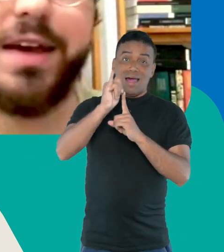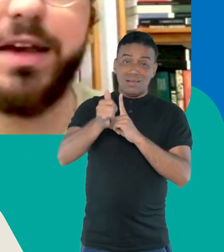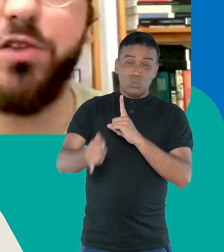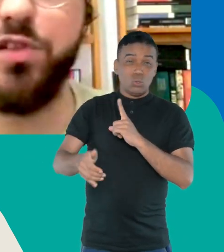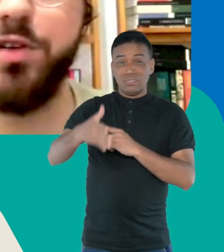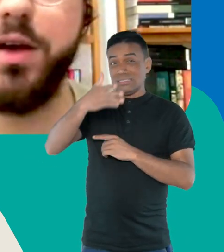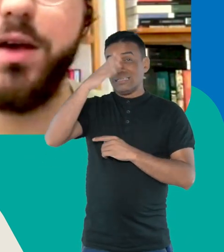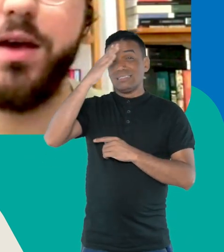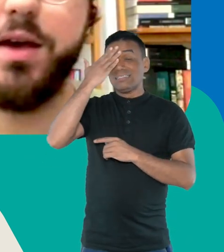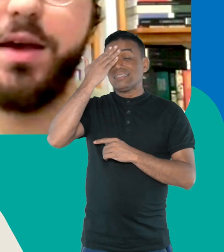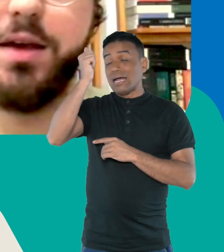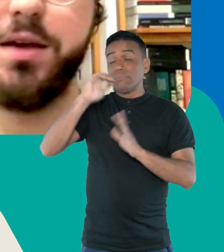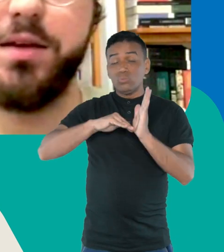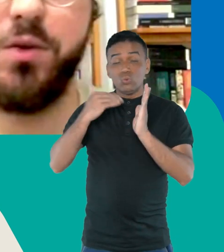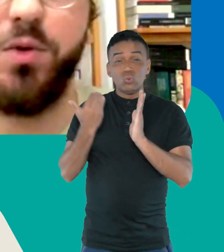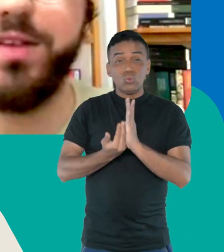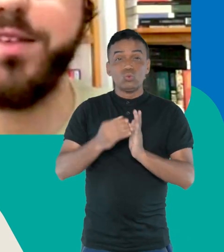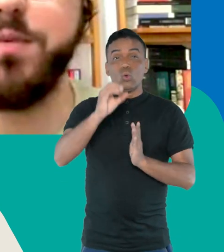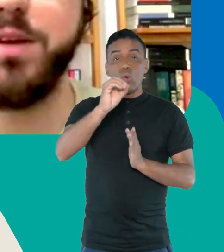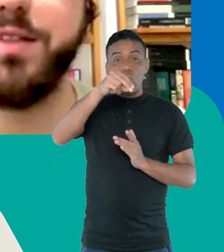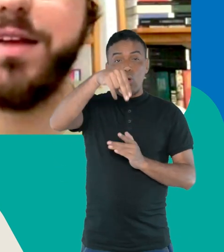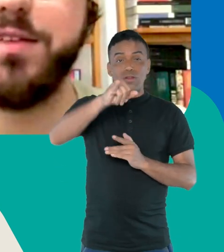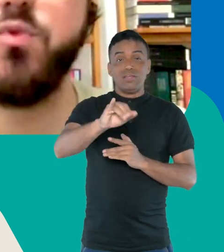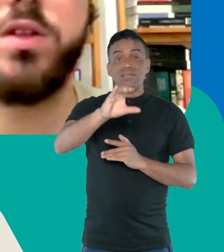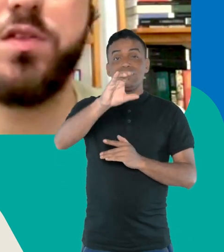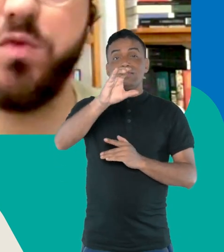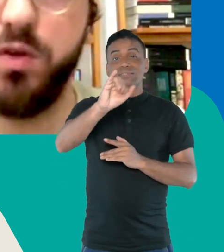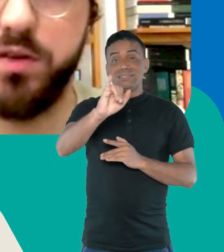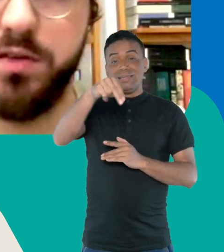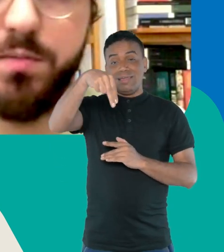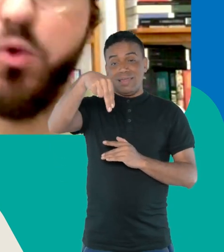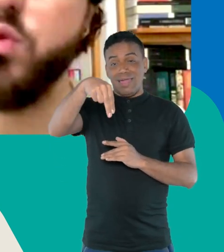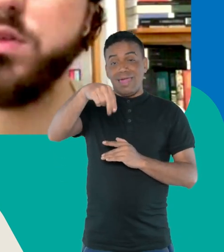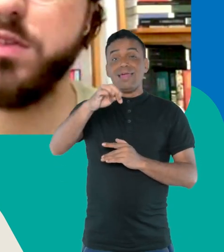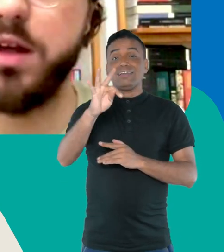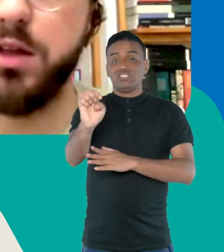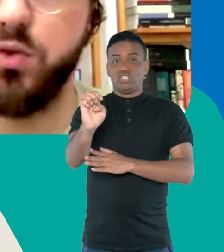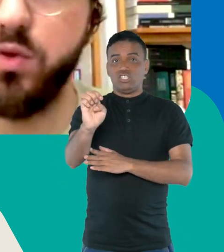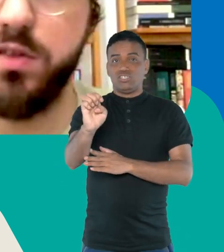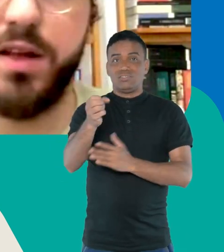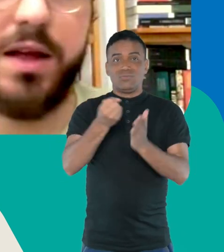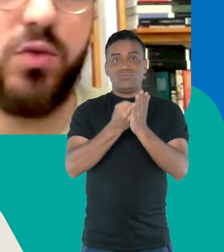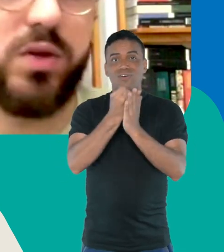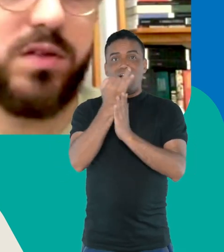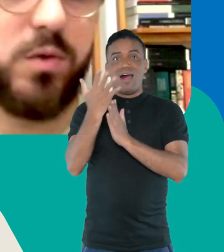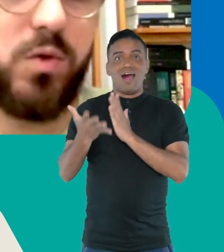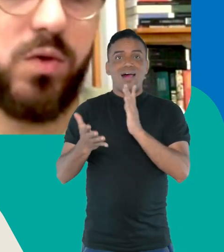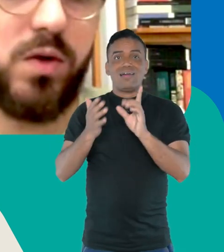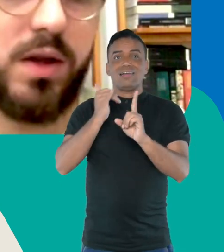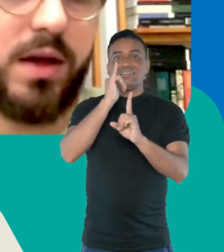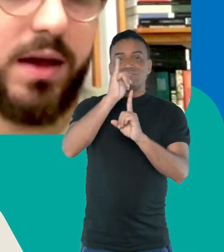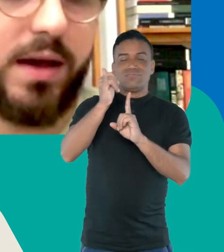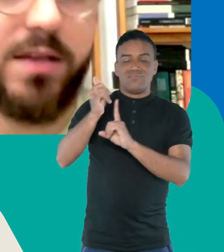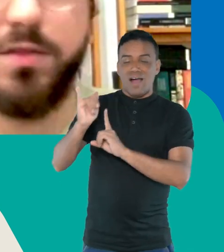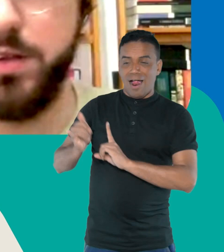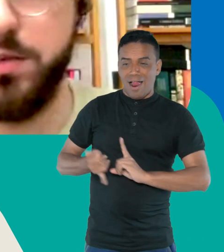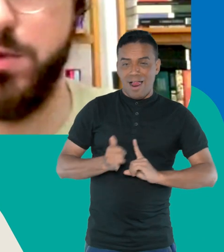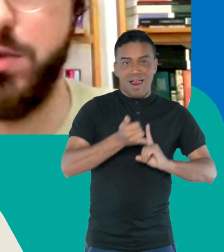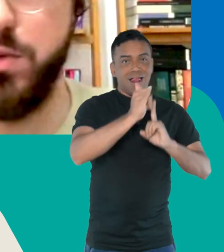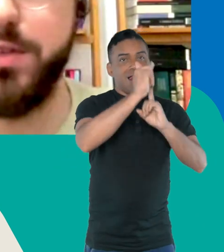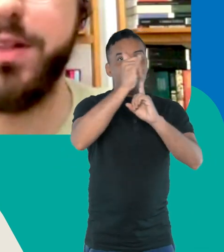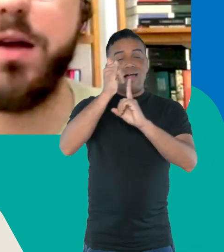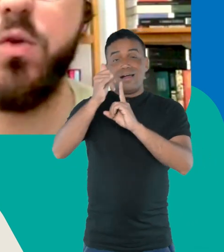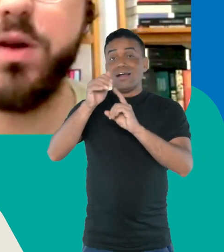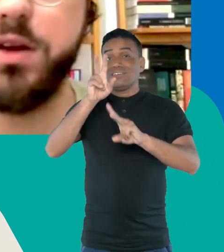narrador onisciente. Então eu quis sempre trazer muitas vozes, muitos narradores com, às